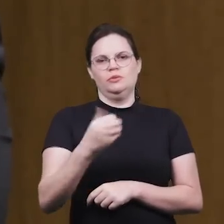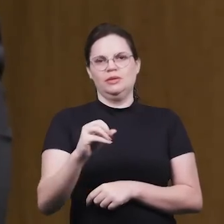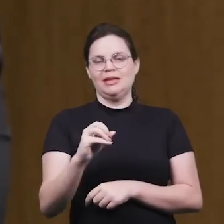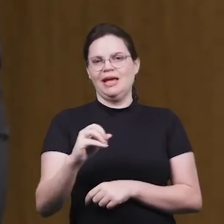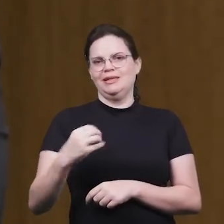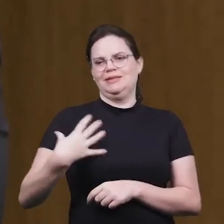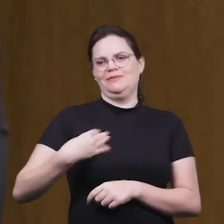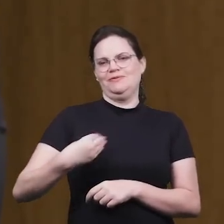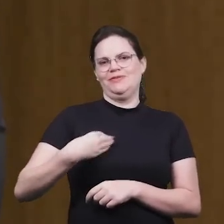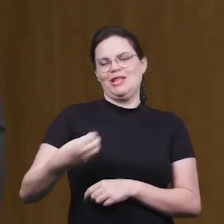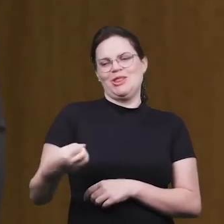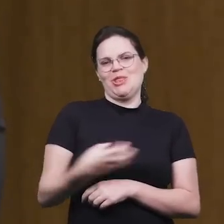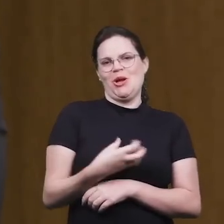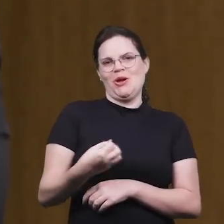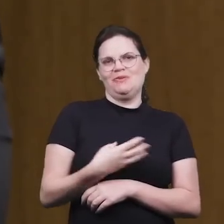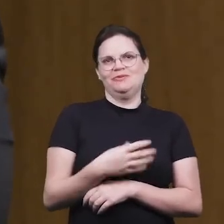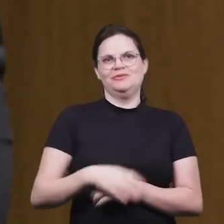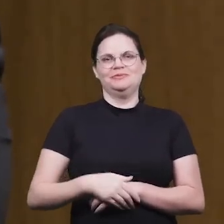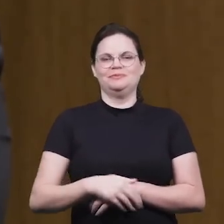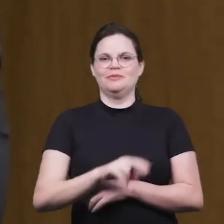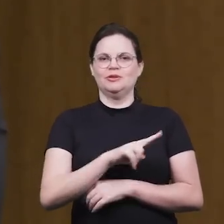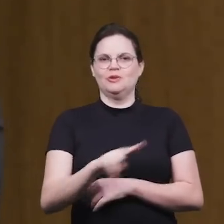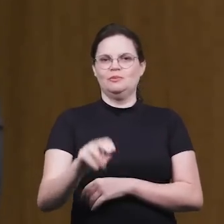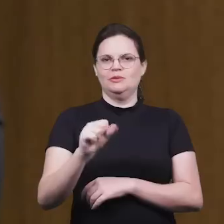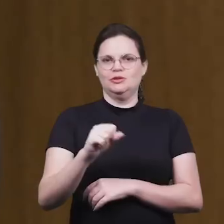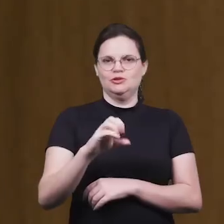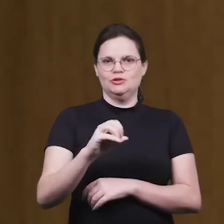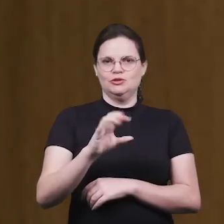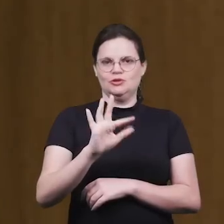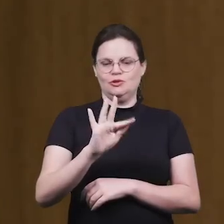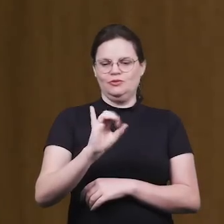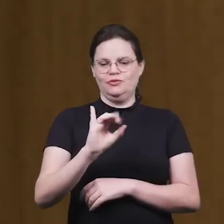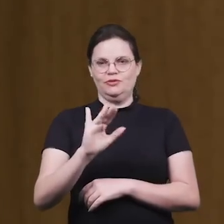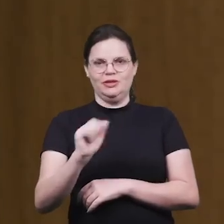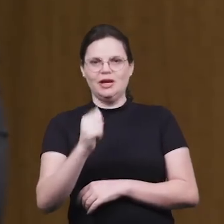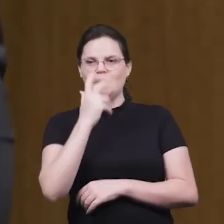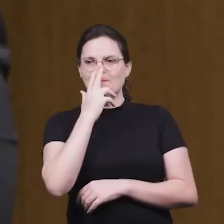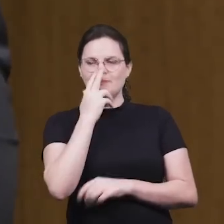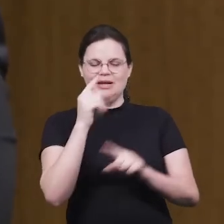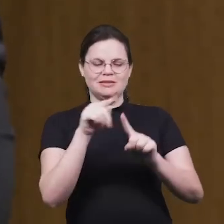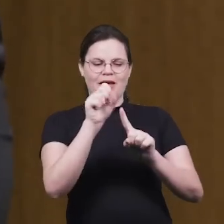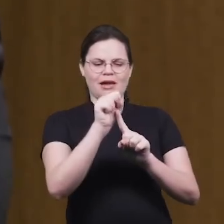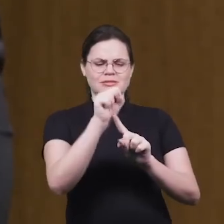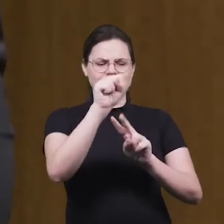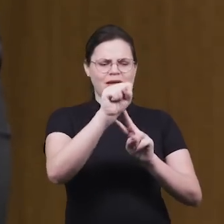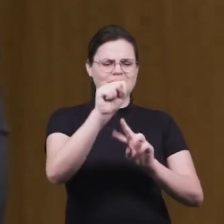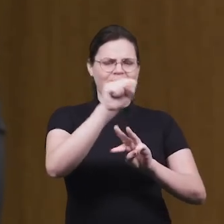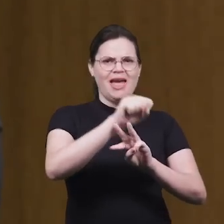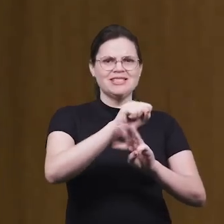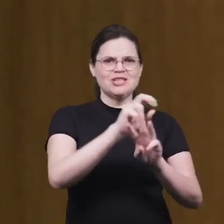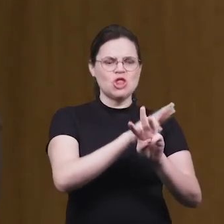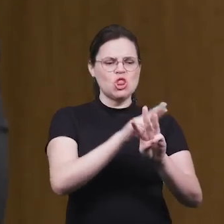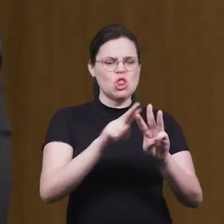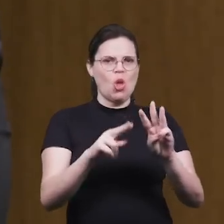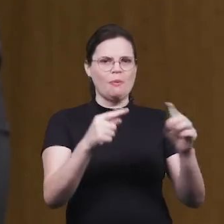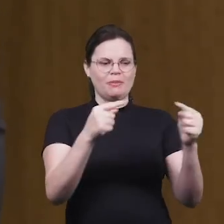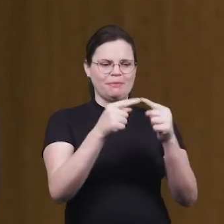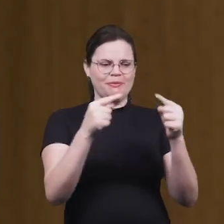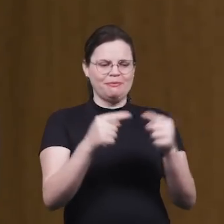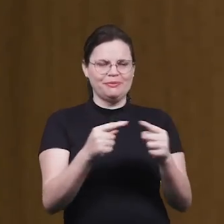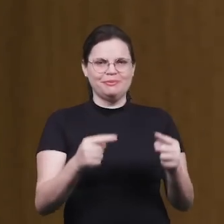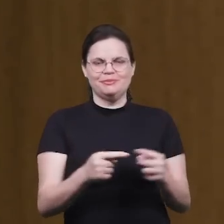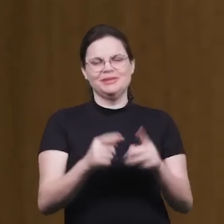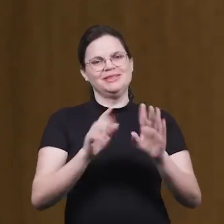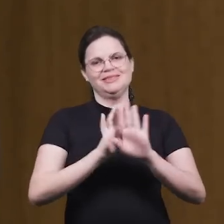filha caçula, que chama Sofia. Não foi combinado de ter os nomes todo combinadinho, né? Sara,